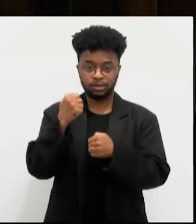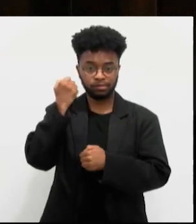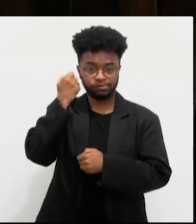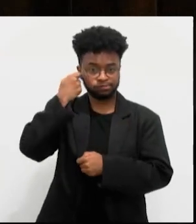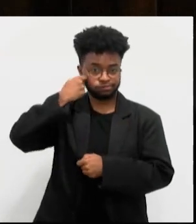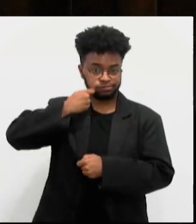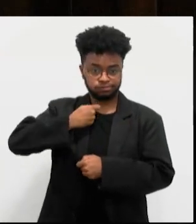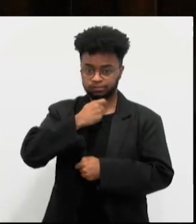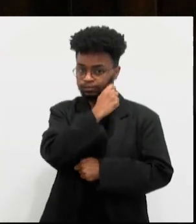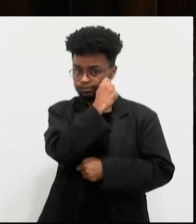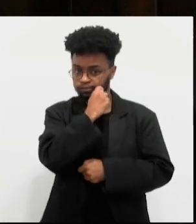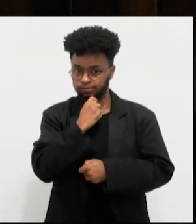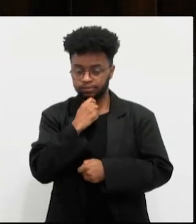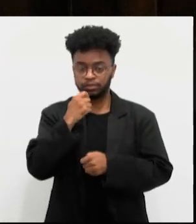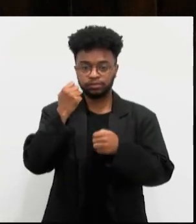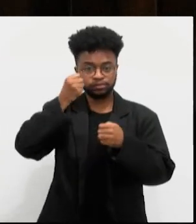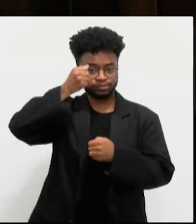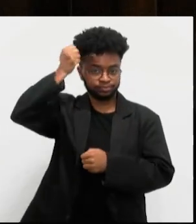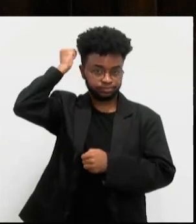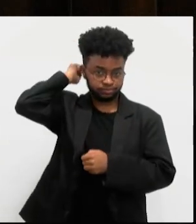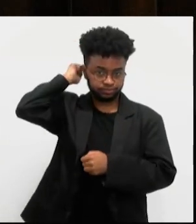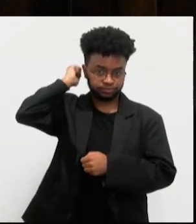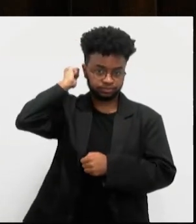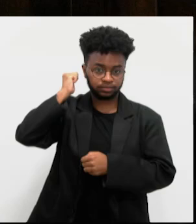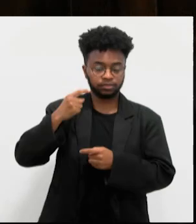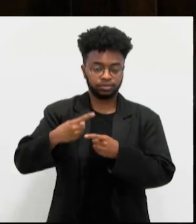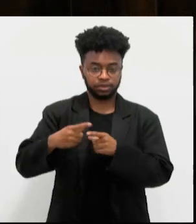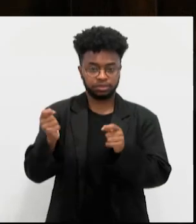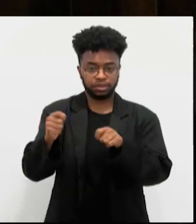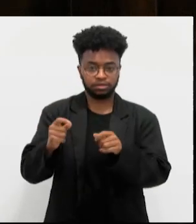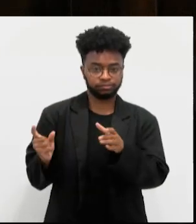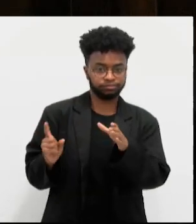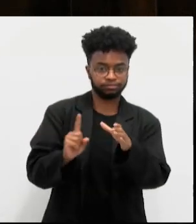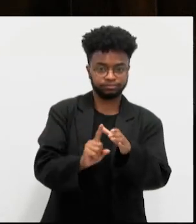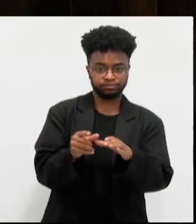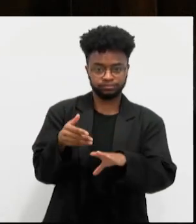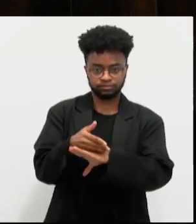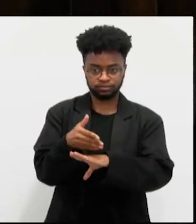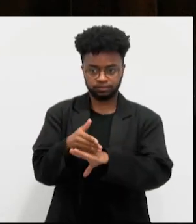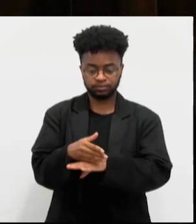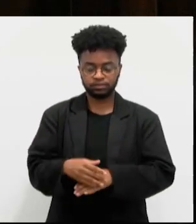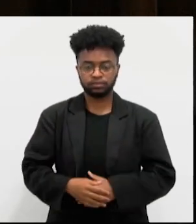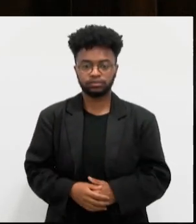o cabelo para poder incorporarem.